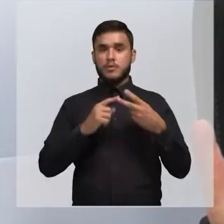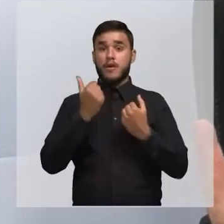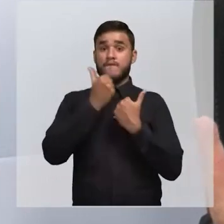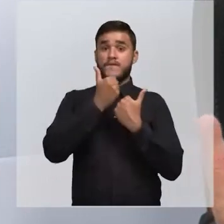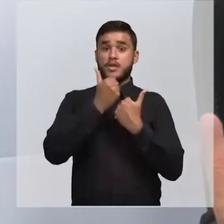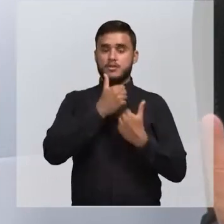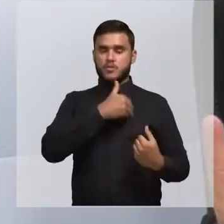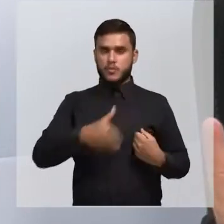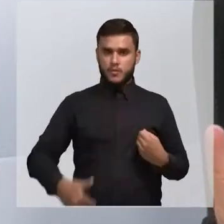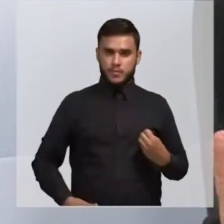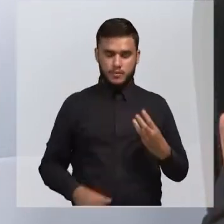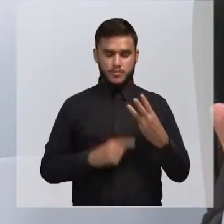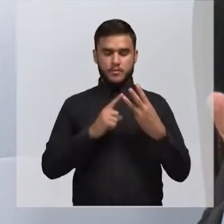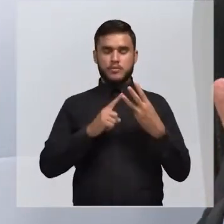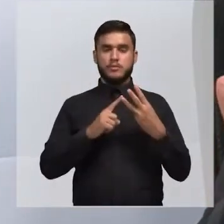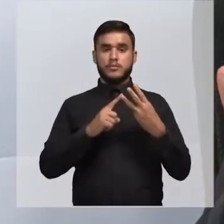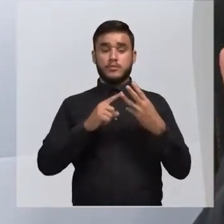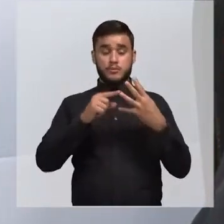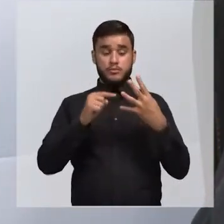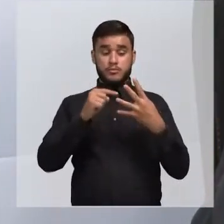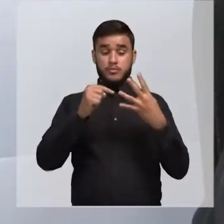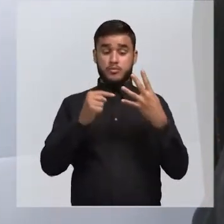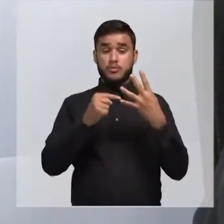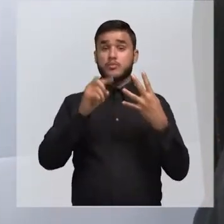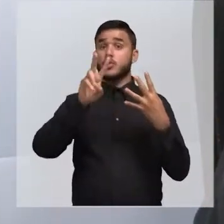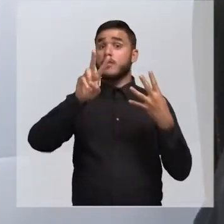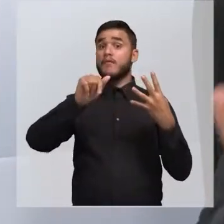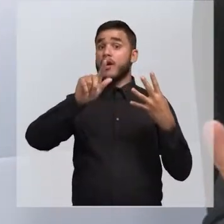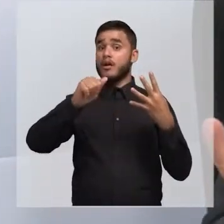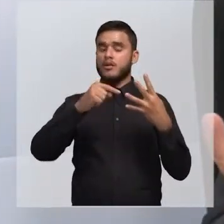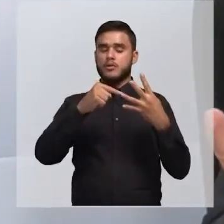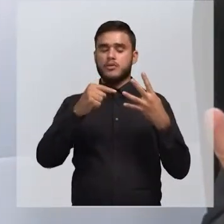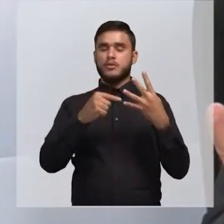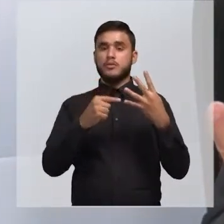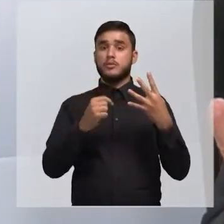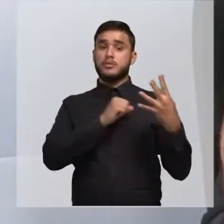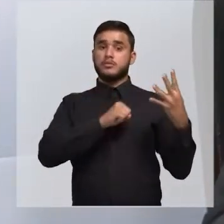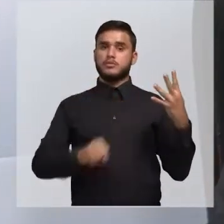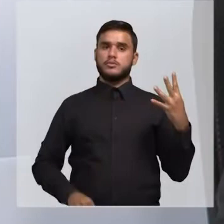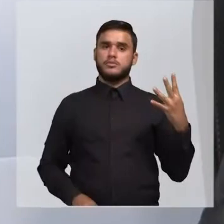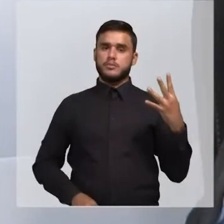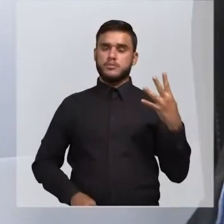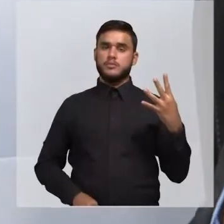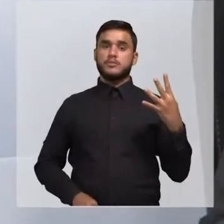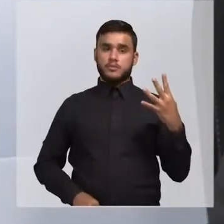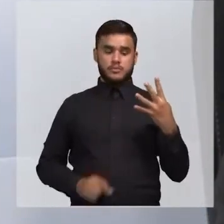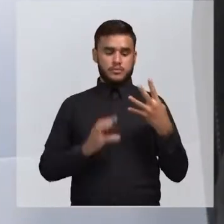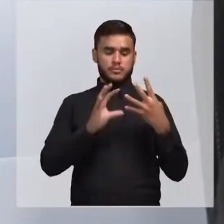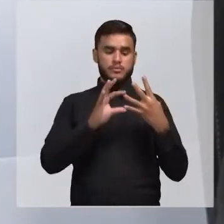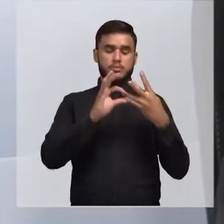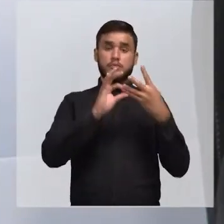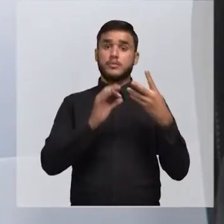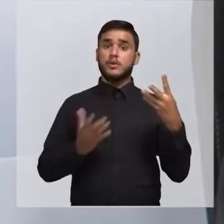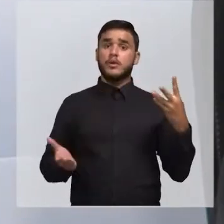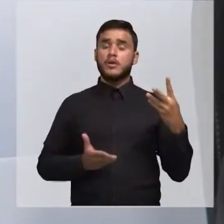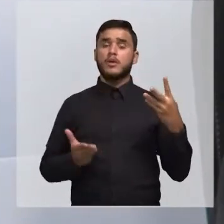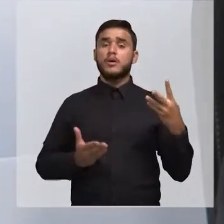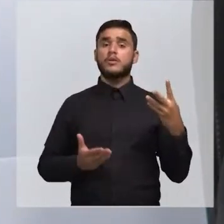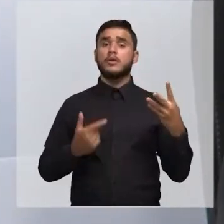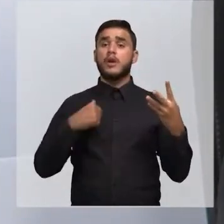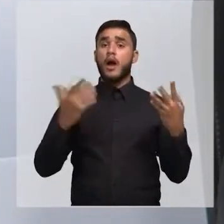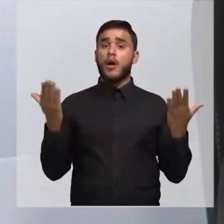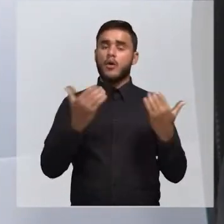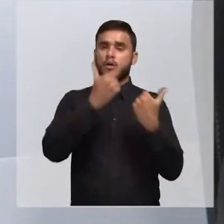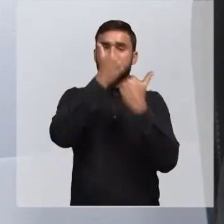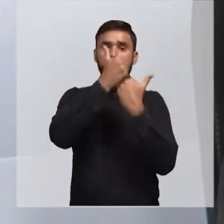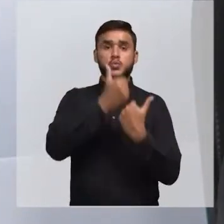vice-governador, 2 vagas de senadores e cada um tem número X de suplentes.